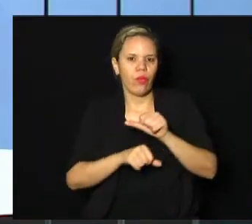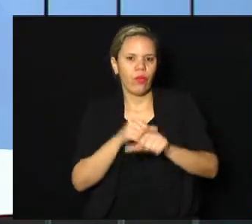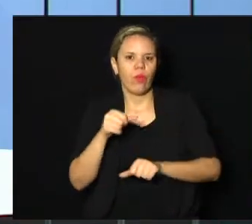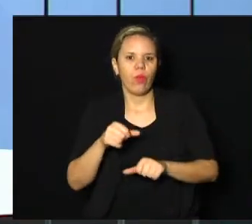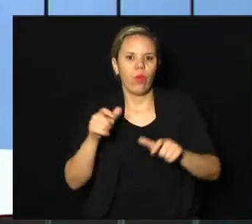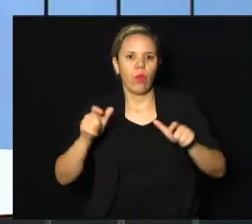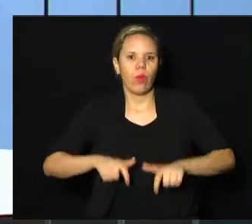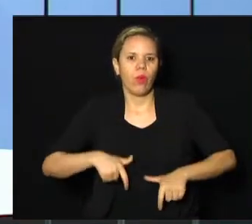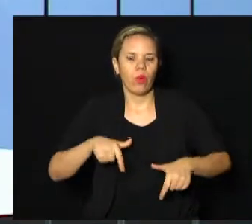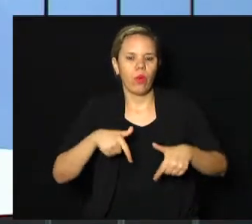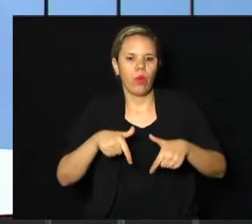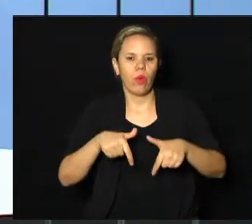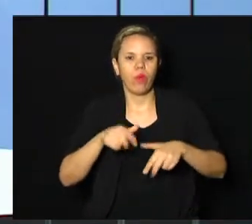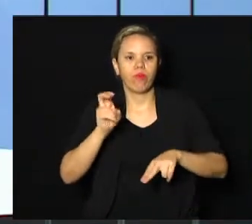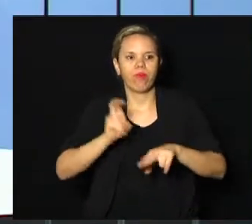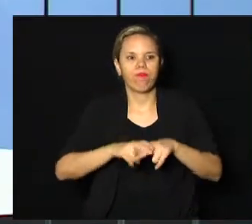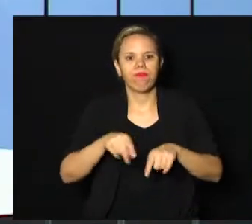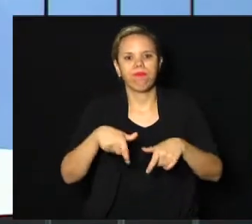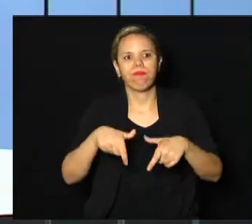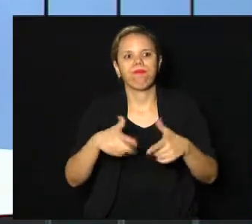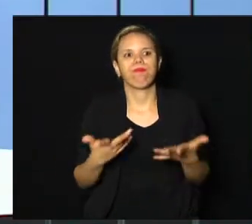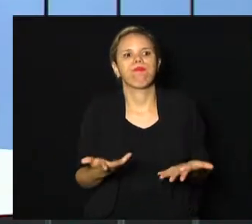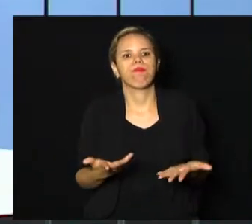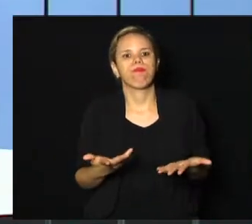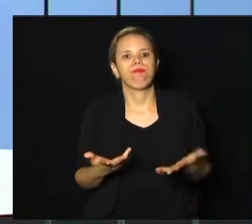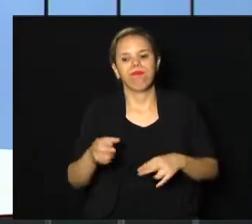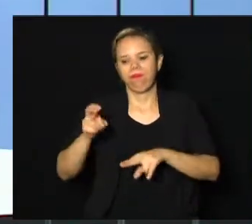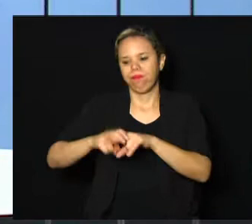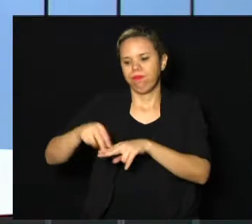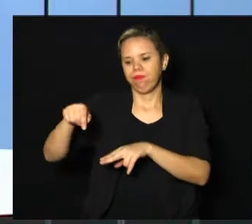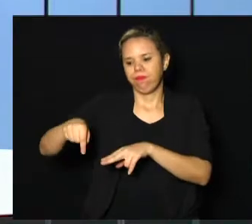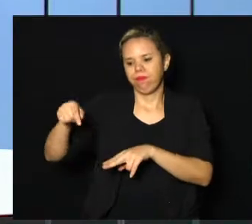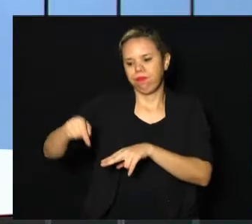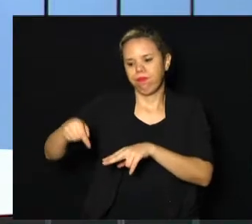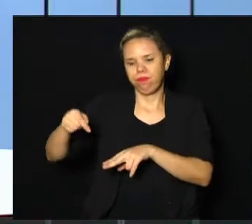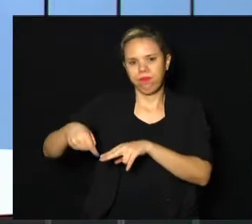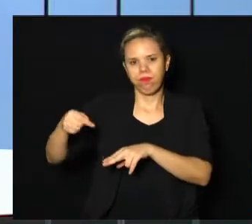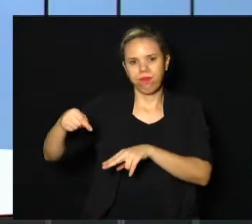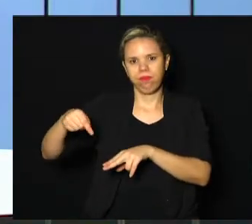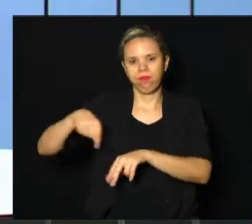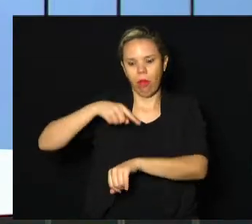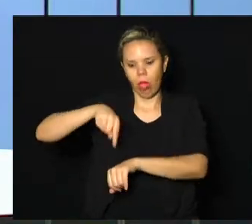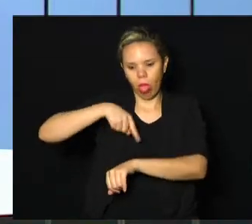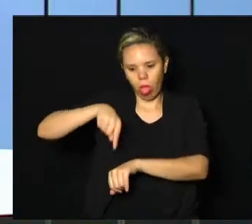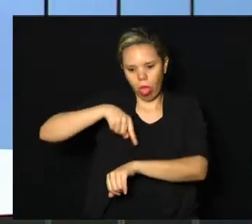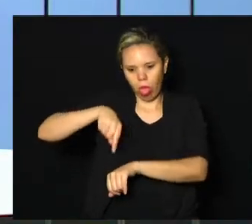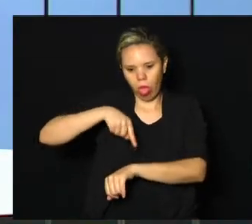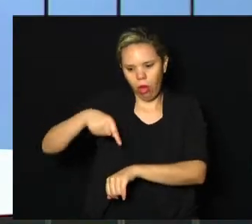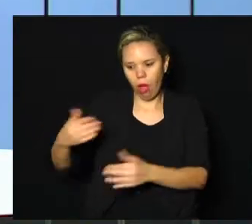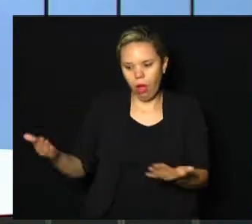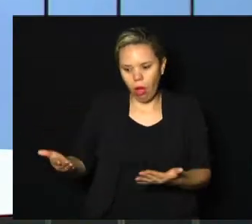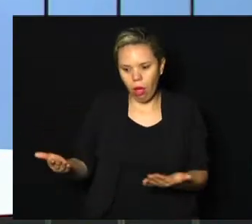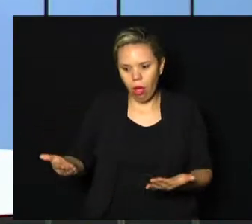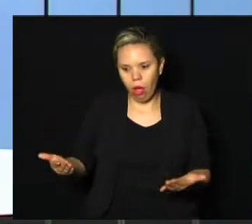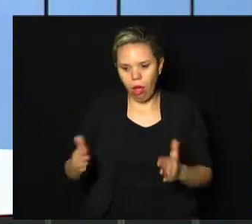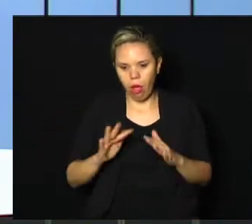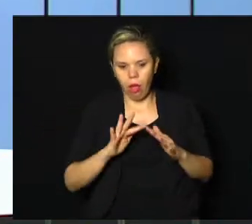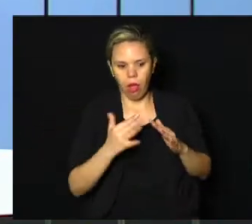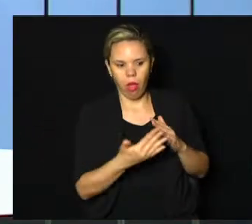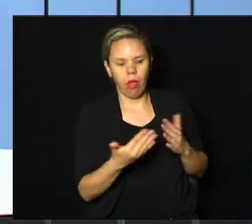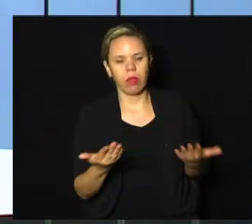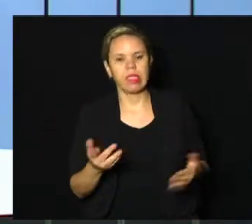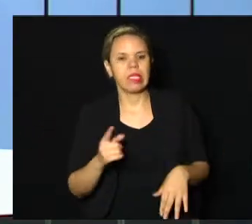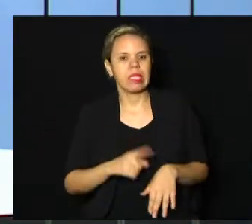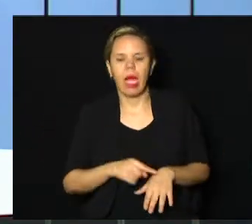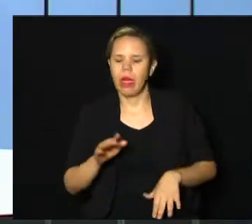office, o quarto virou home office. Então, aquela cadeira que a gente passa uma maior parte do tempo agora, durante a quarentena,